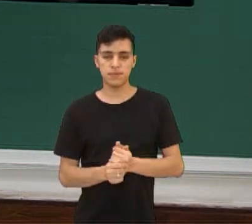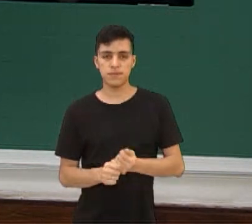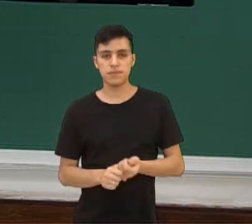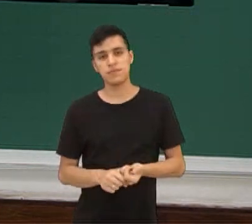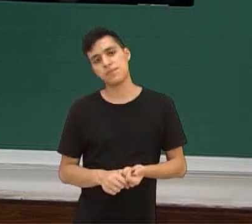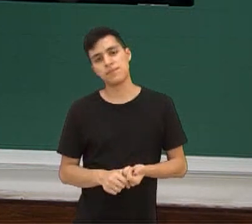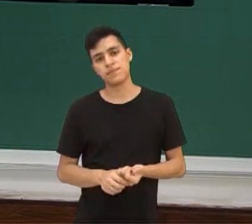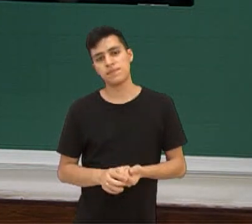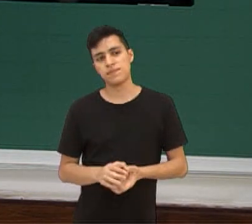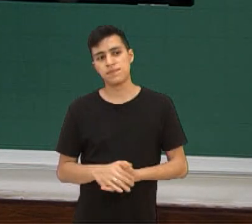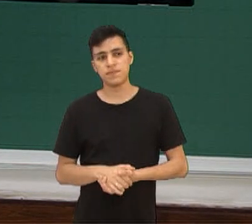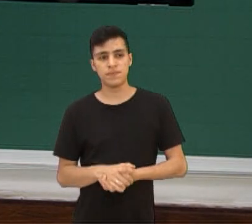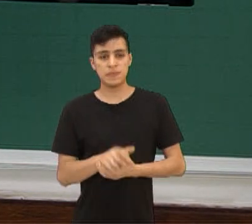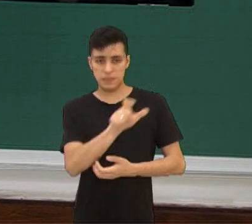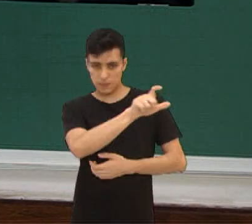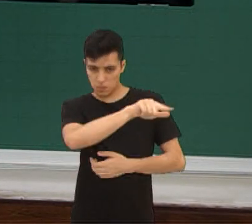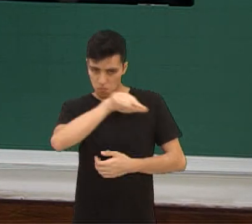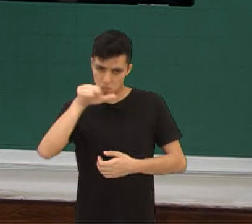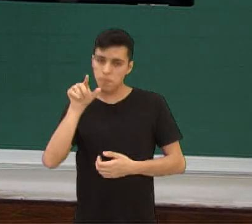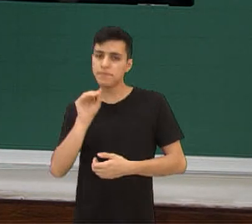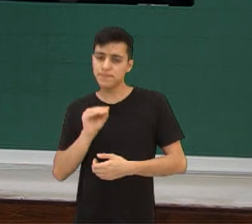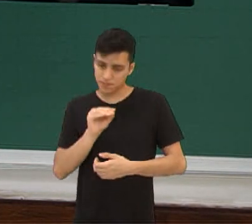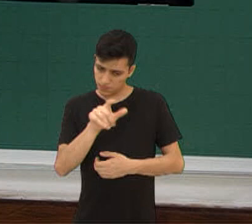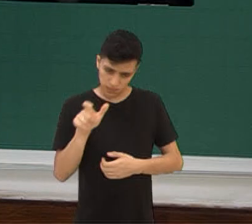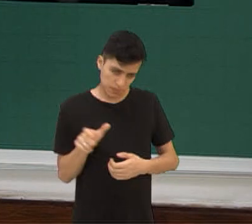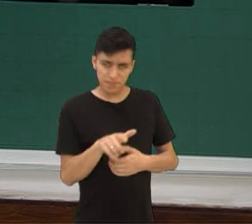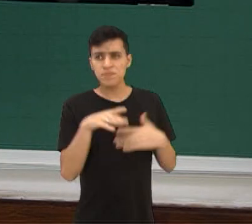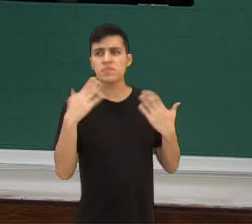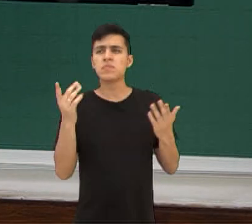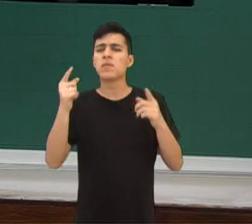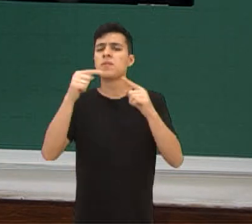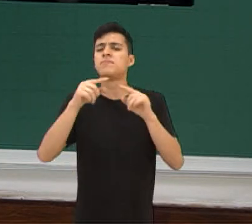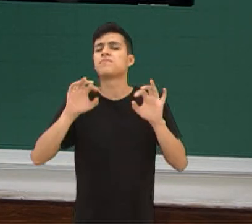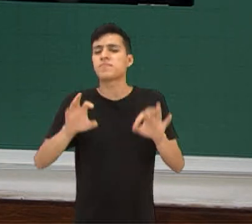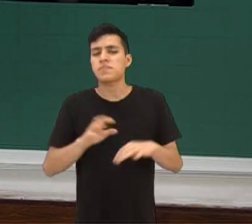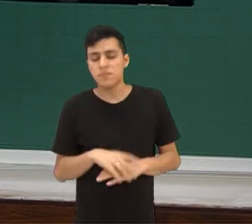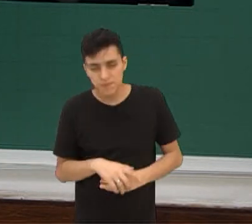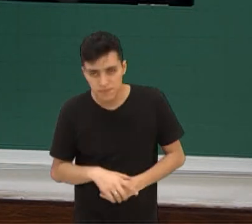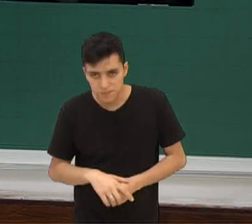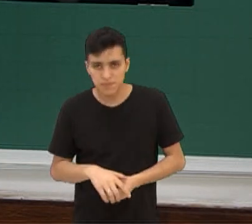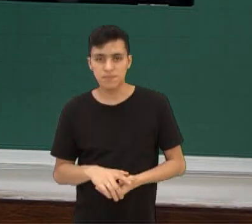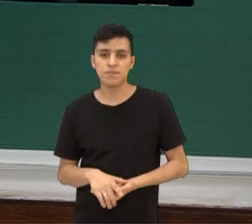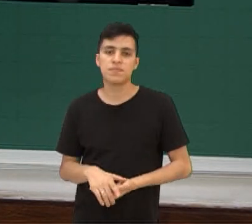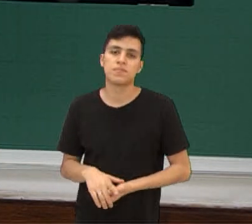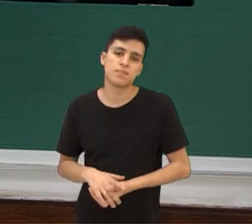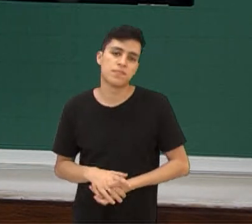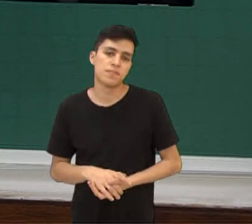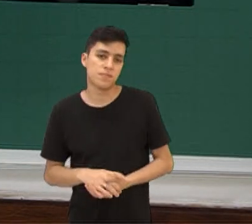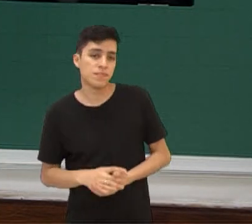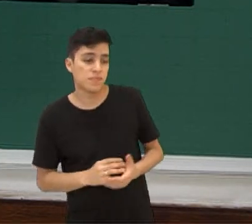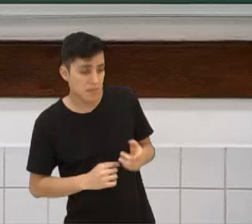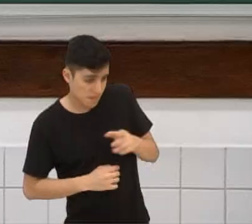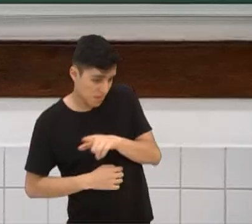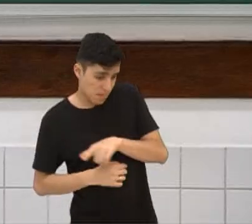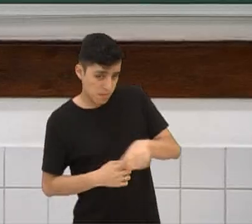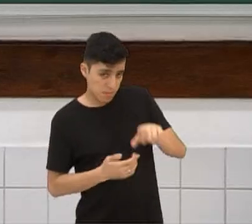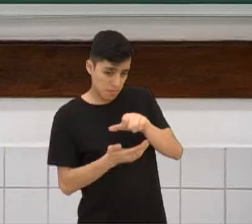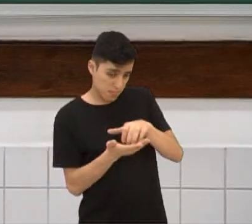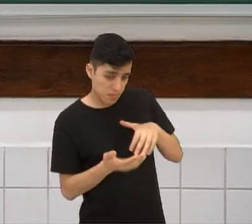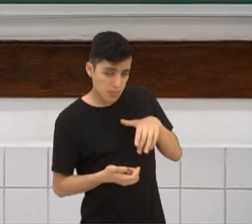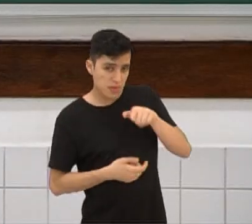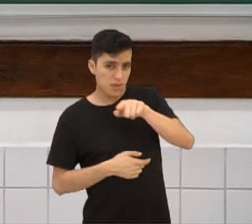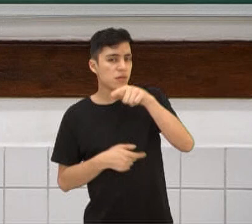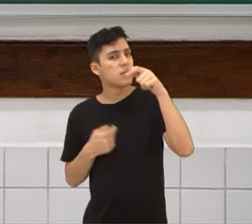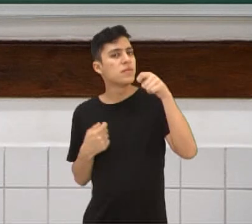Laura, o espaço para vocês completarem, se puso ou chegou a ser uma boa enfermeira. Então, nessa atividade, vocês vão ter que